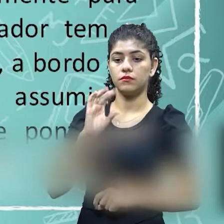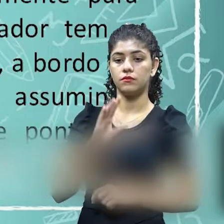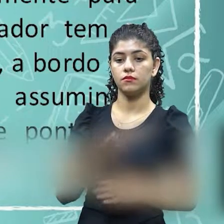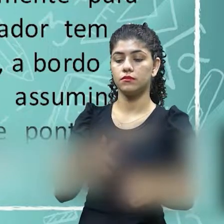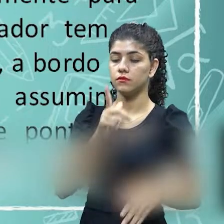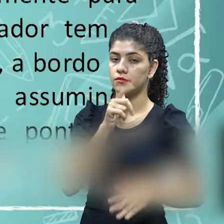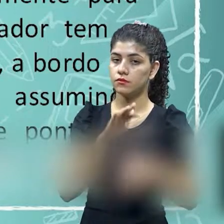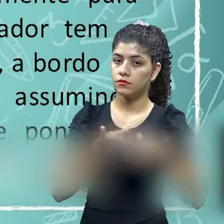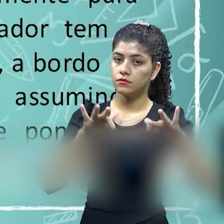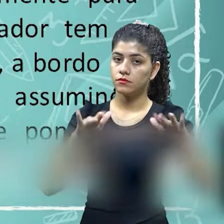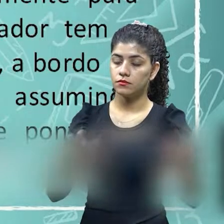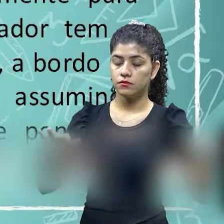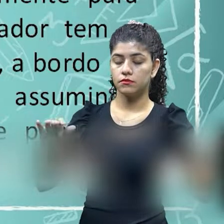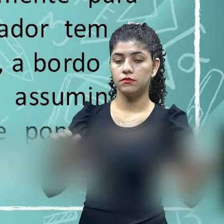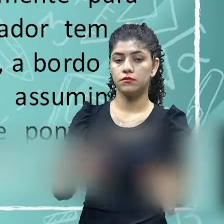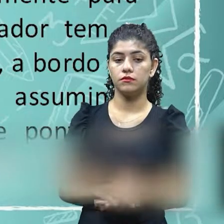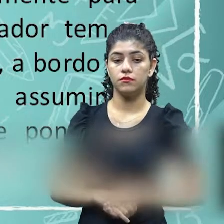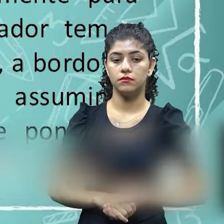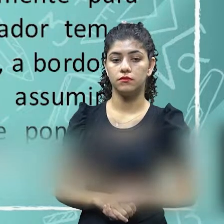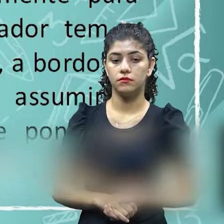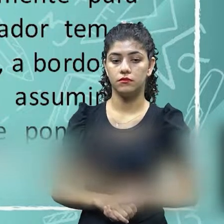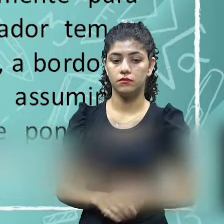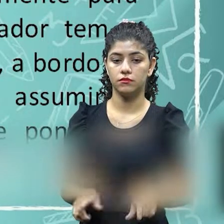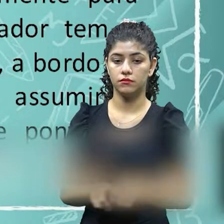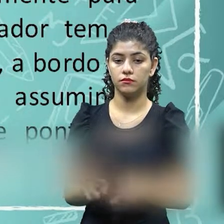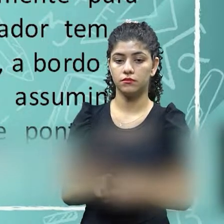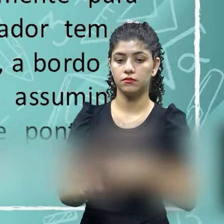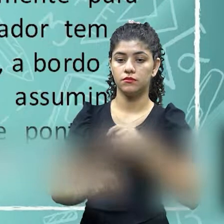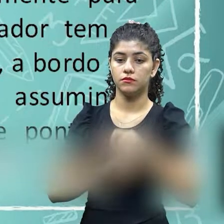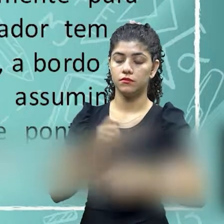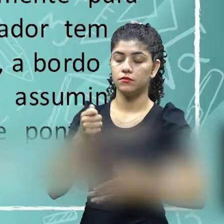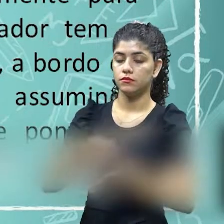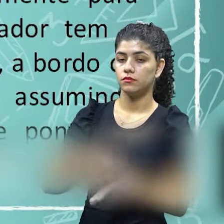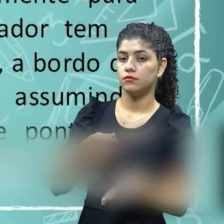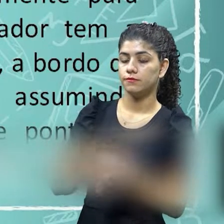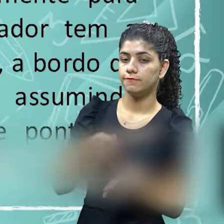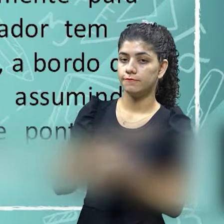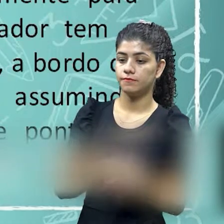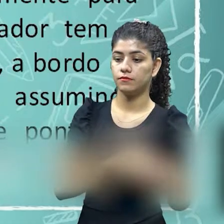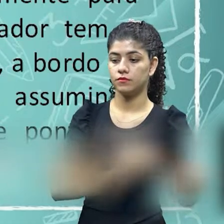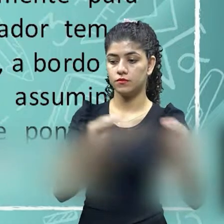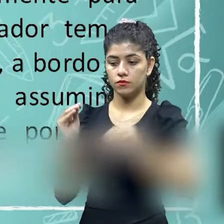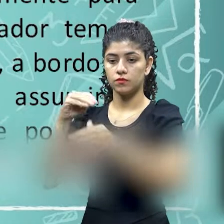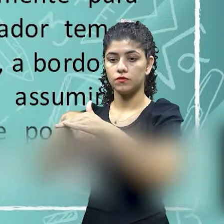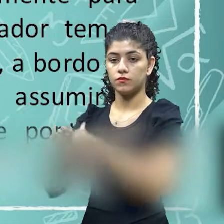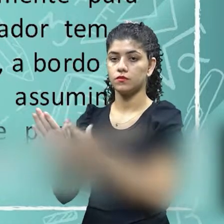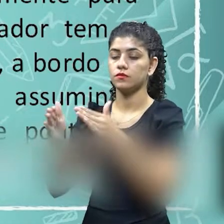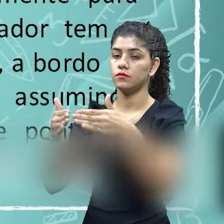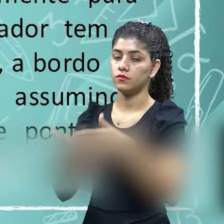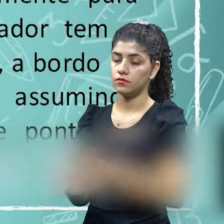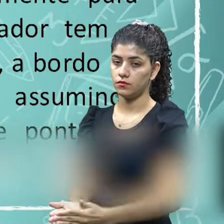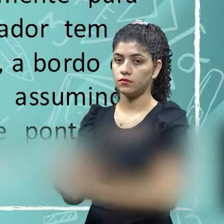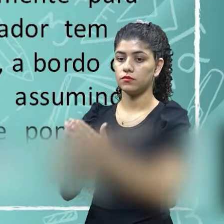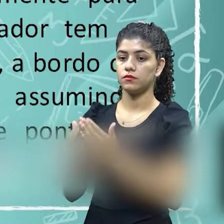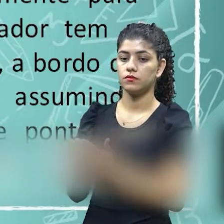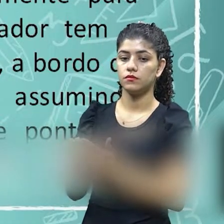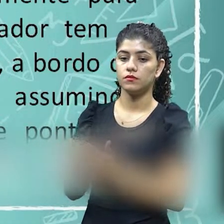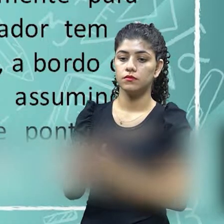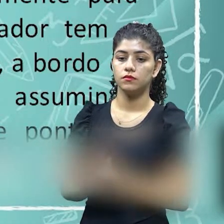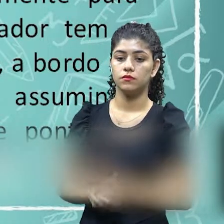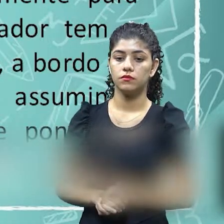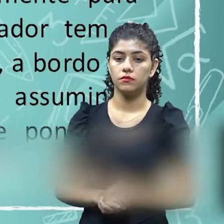ou hidroviário interior. O exportador tem a obrigação de colocar a mercadoria no destino estipulado a bordo do